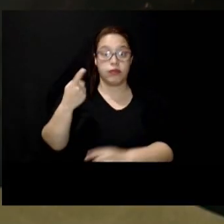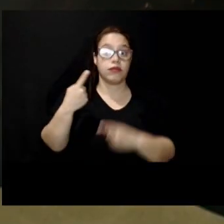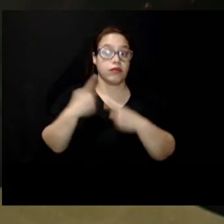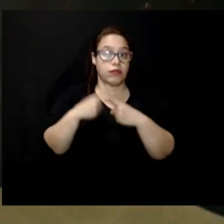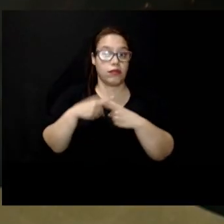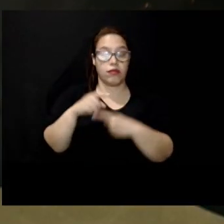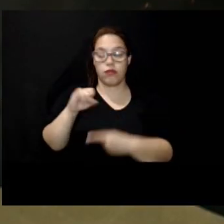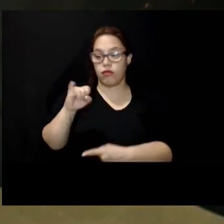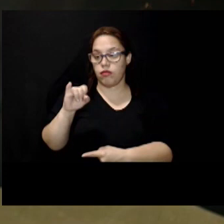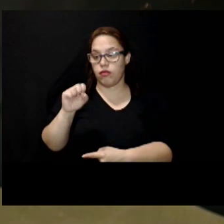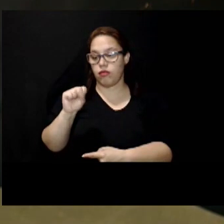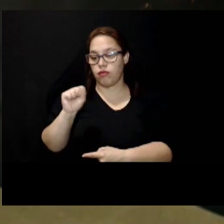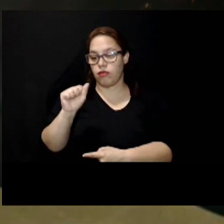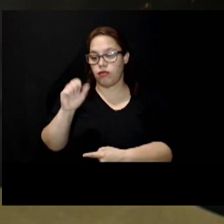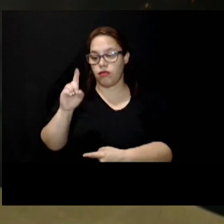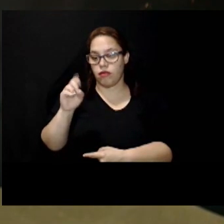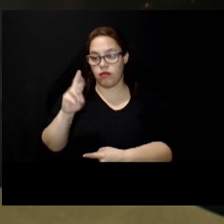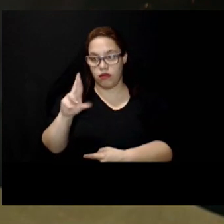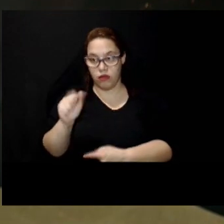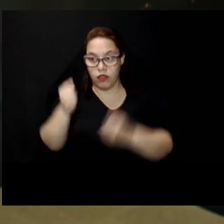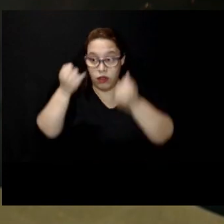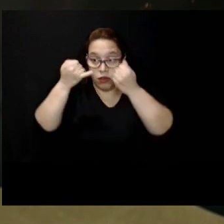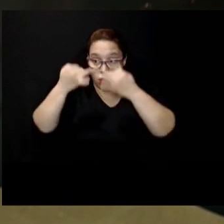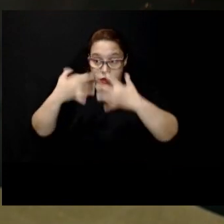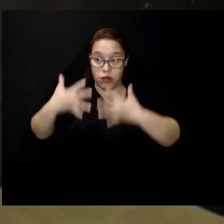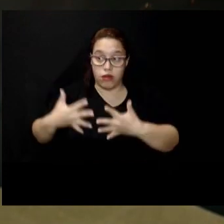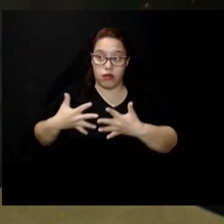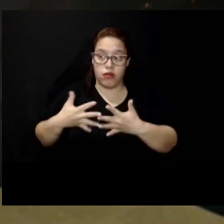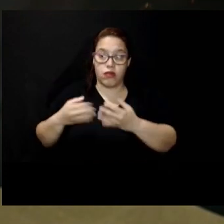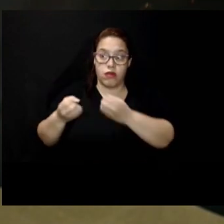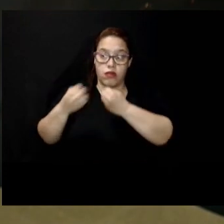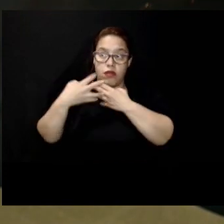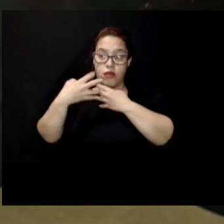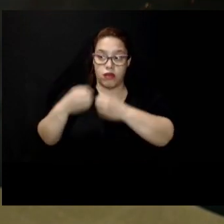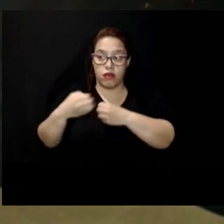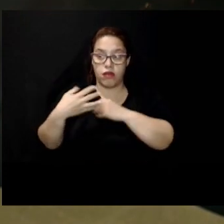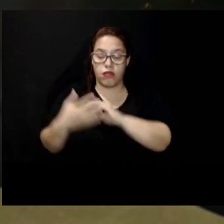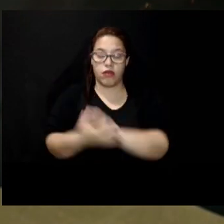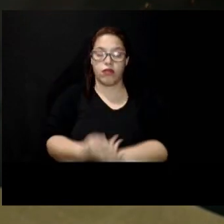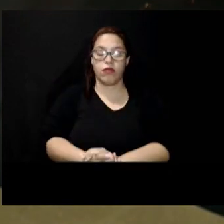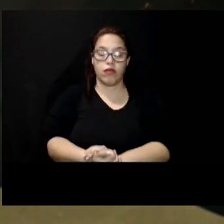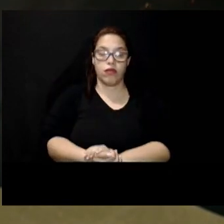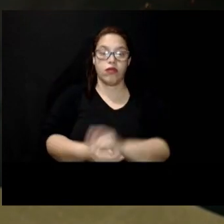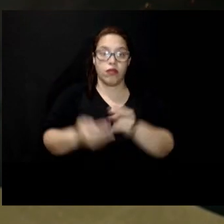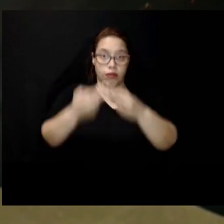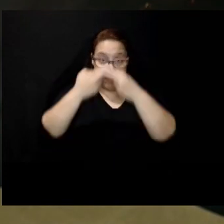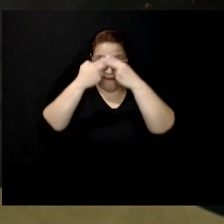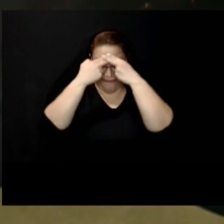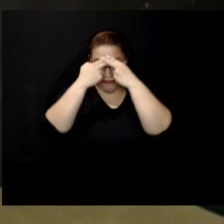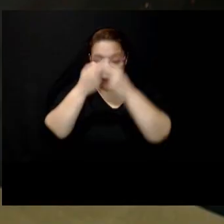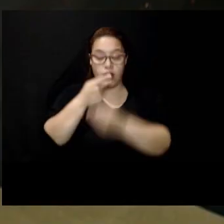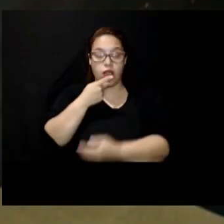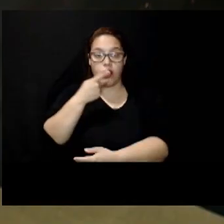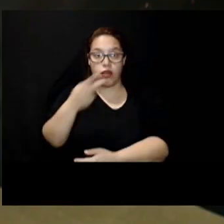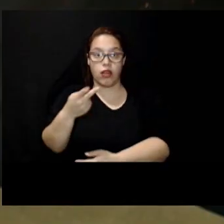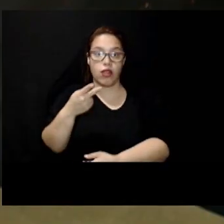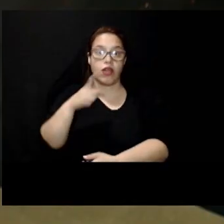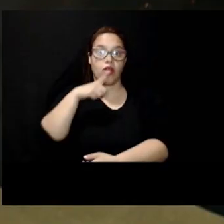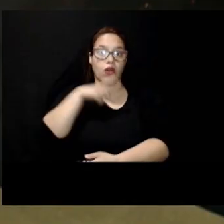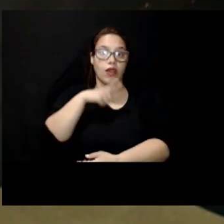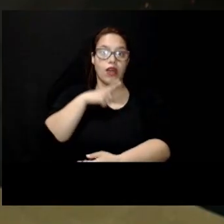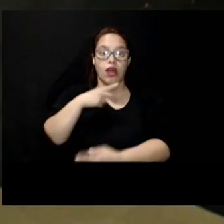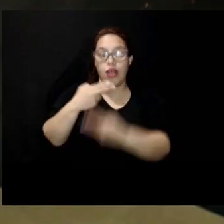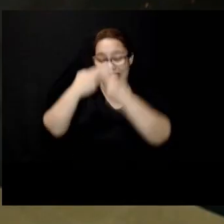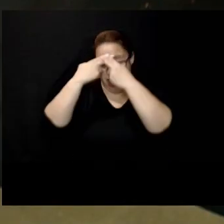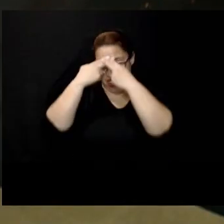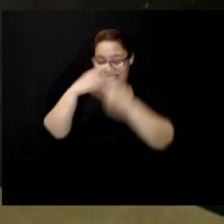nos esclarece algo e nos ensina, né, que o trauma que a gente fala, teve um trauma, estou com um trauma,